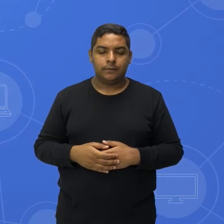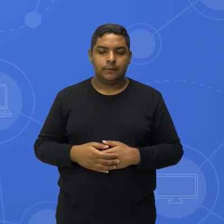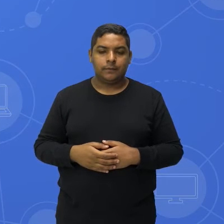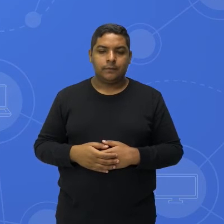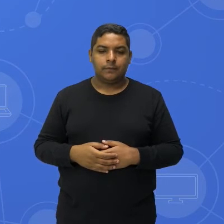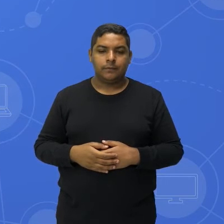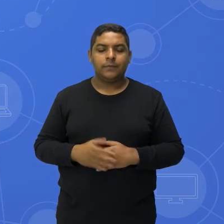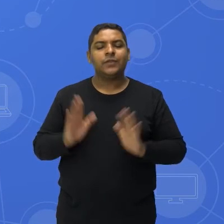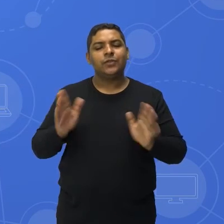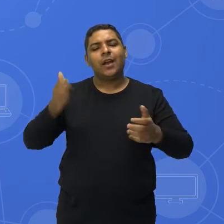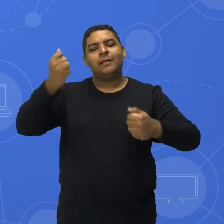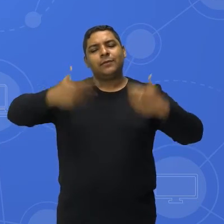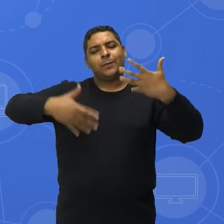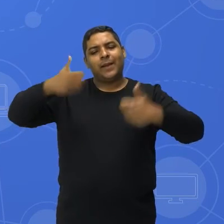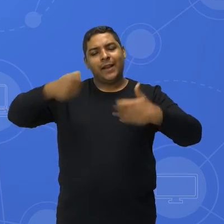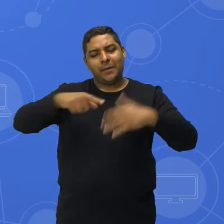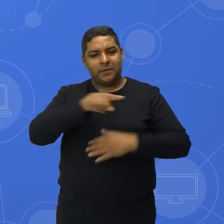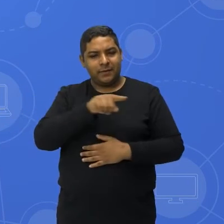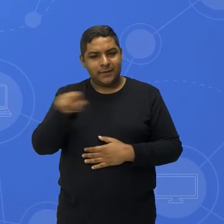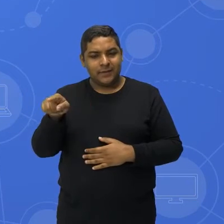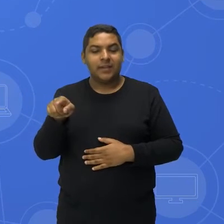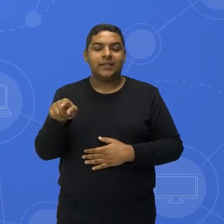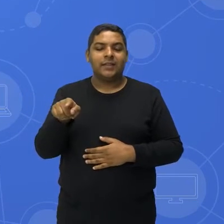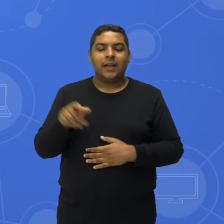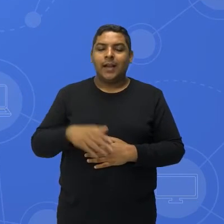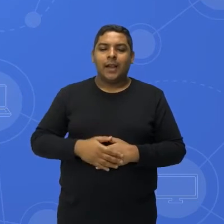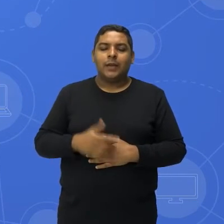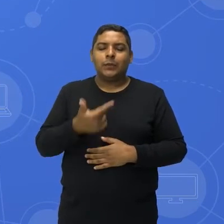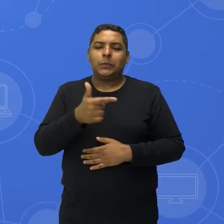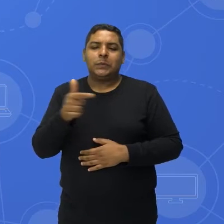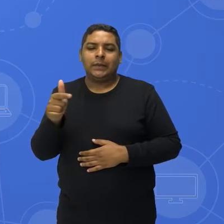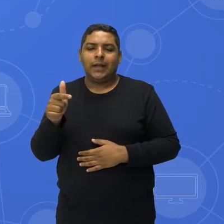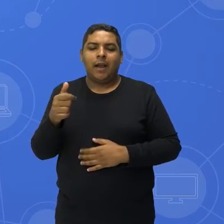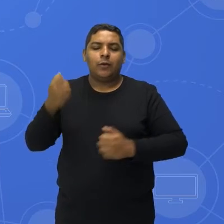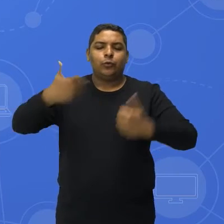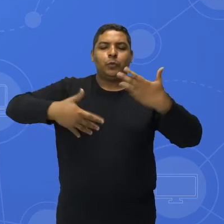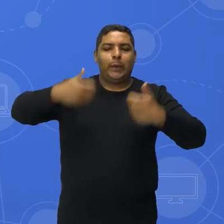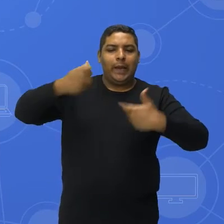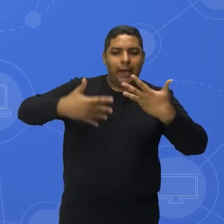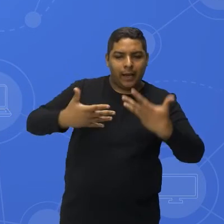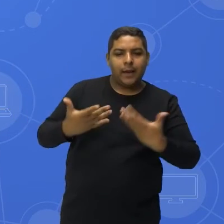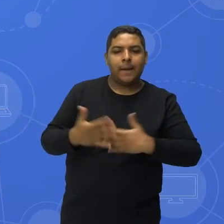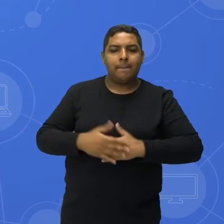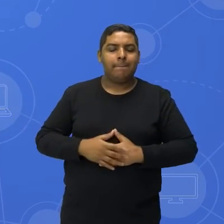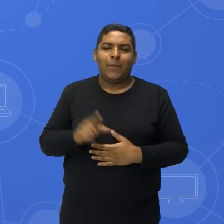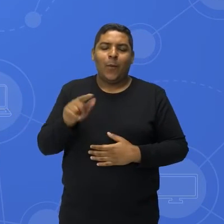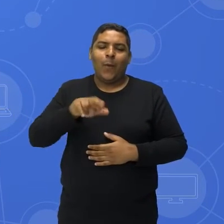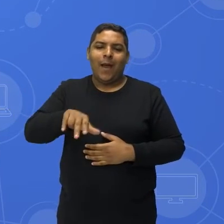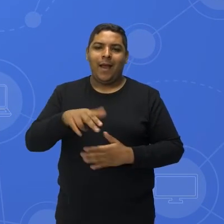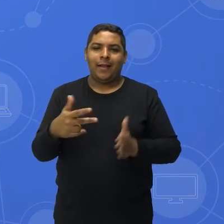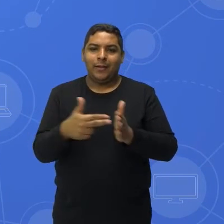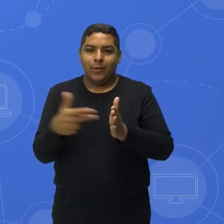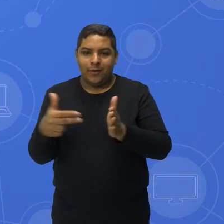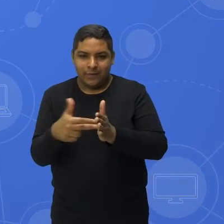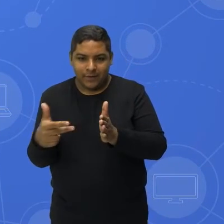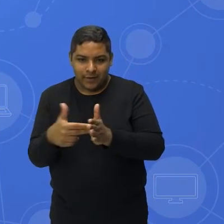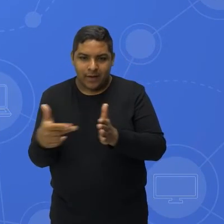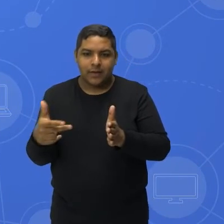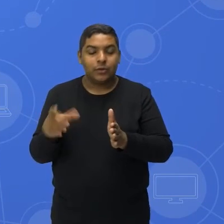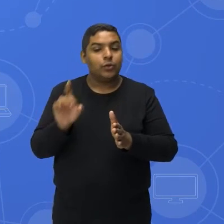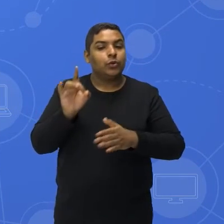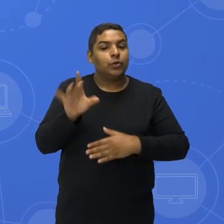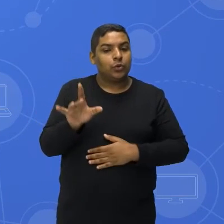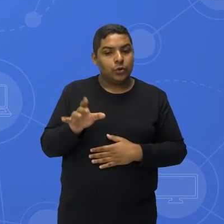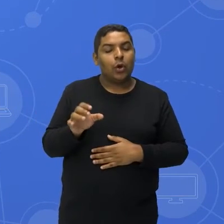com vocês, nada daqui, né, nada do que eu falei é novidade nessa nomenclatura,